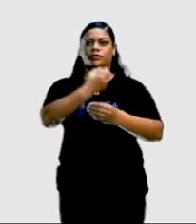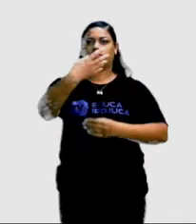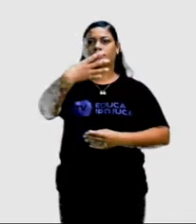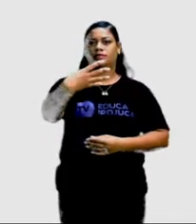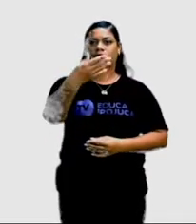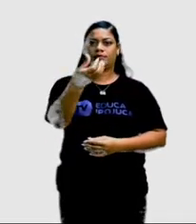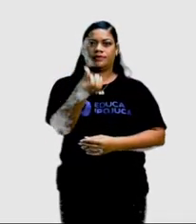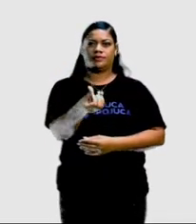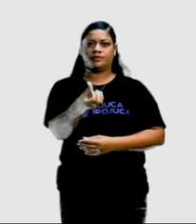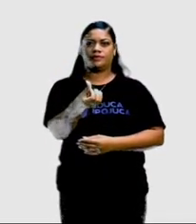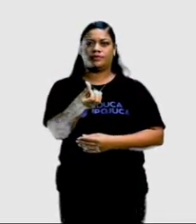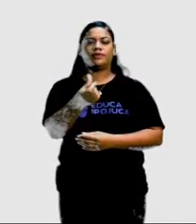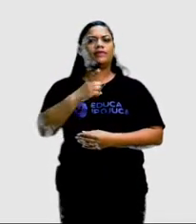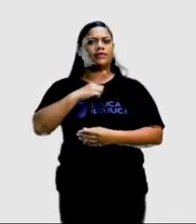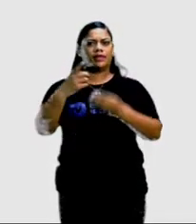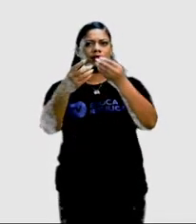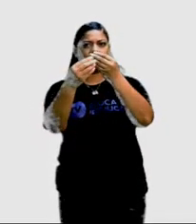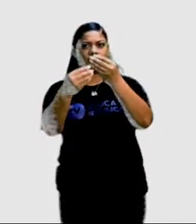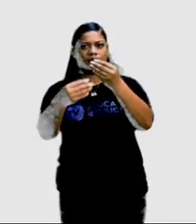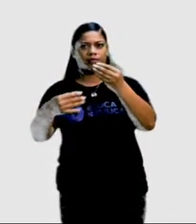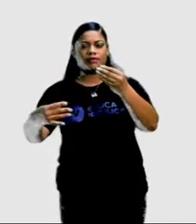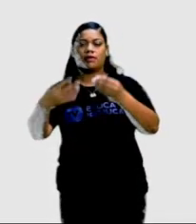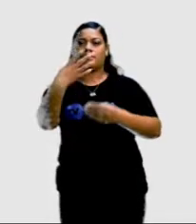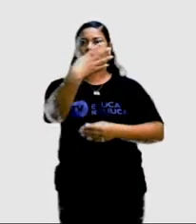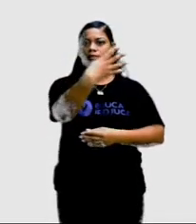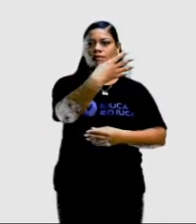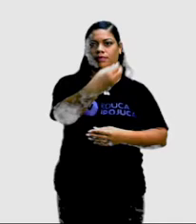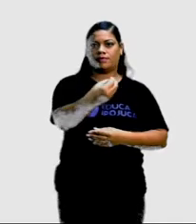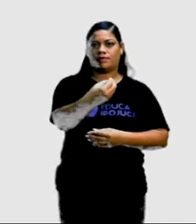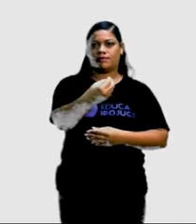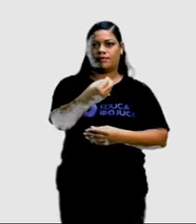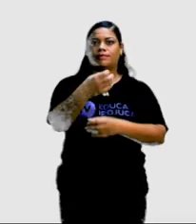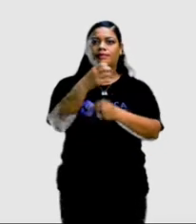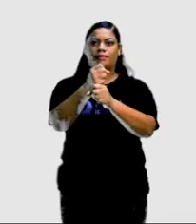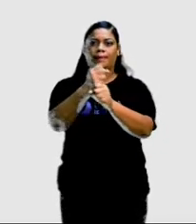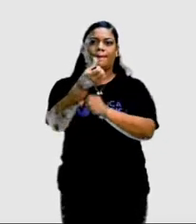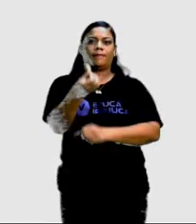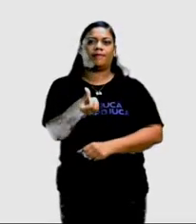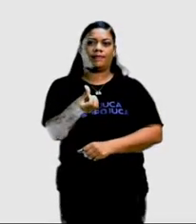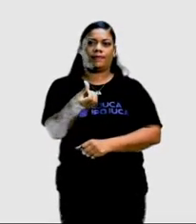46, a decomposição seria 40 mais 6.